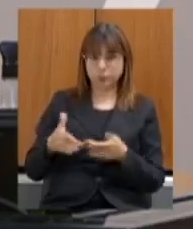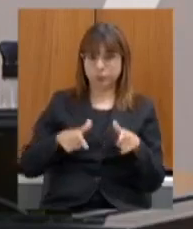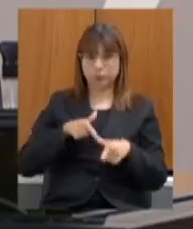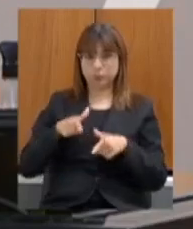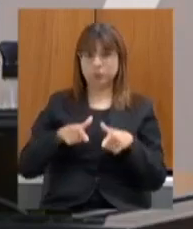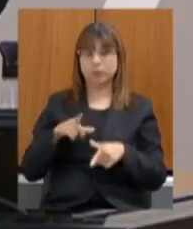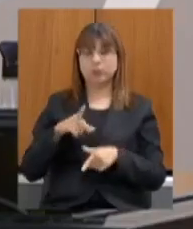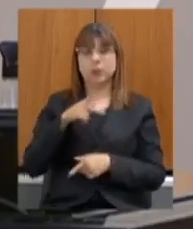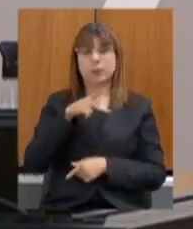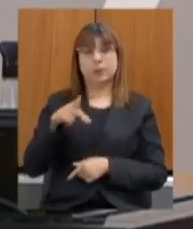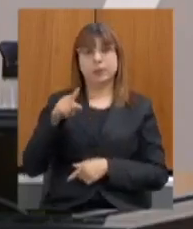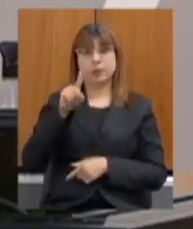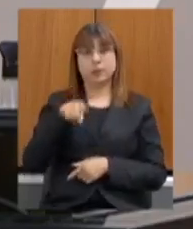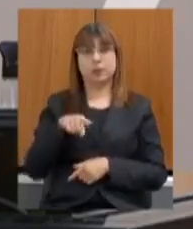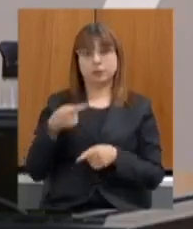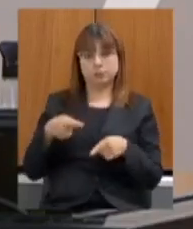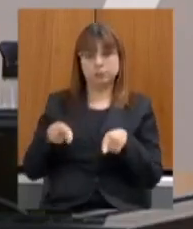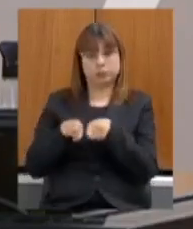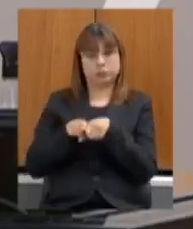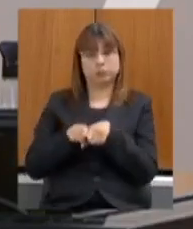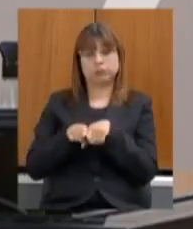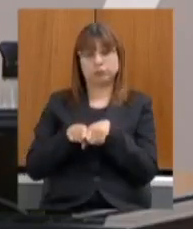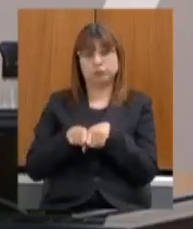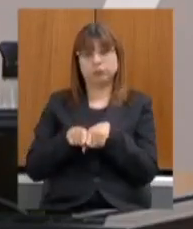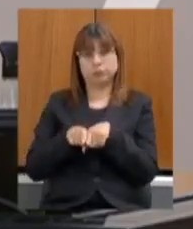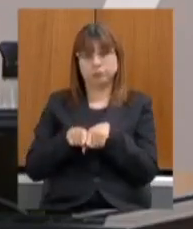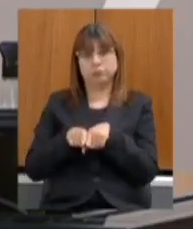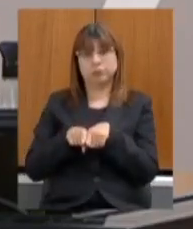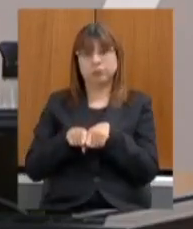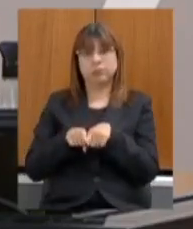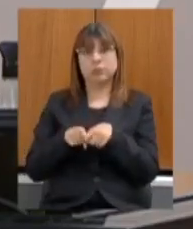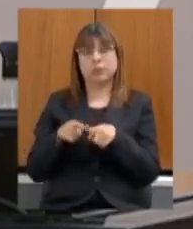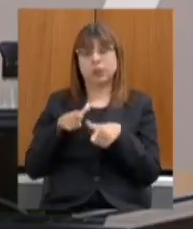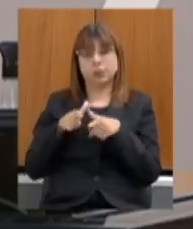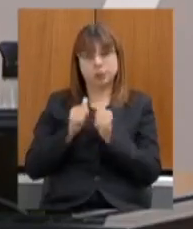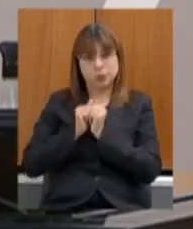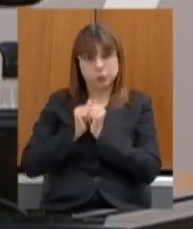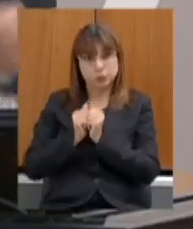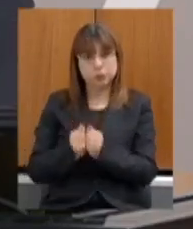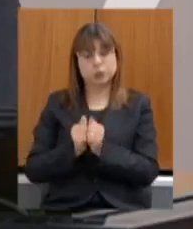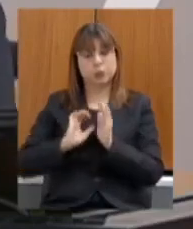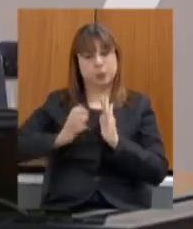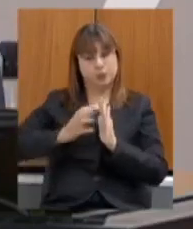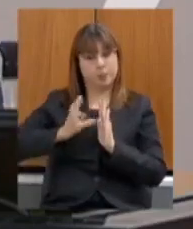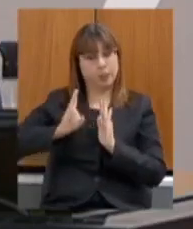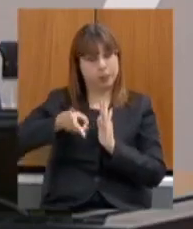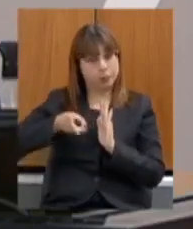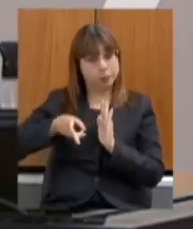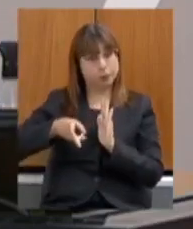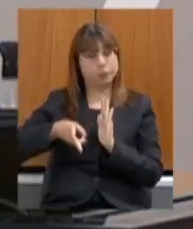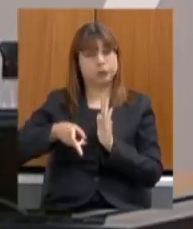como presidente da República uma aliada, companheira de partido,